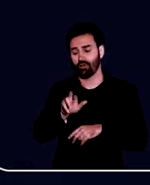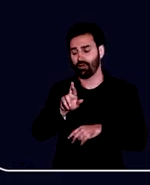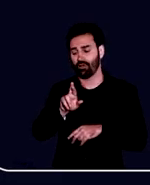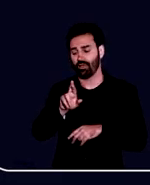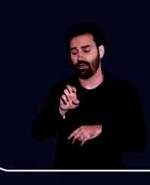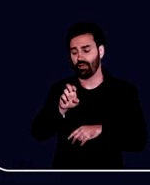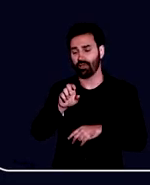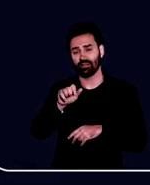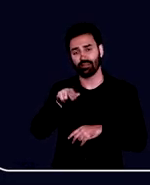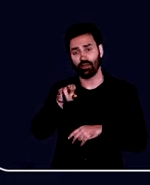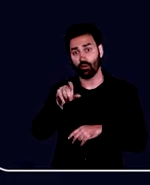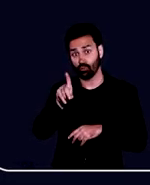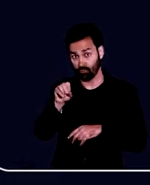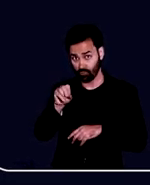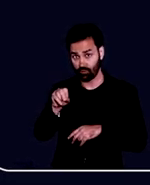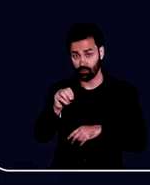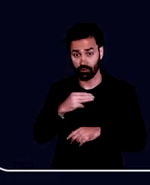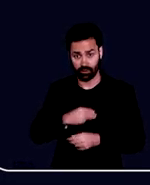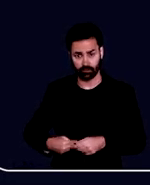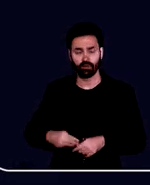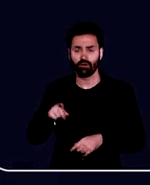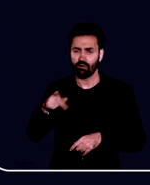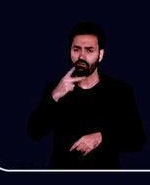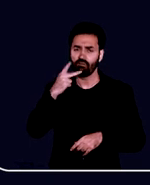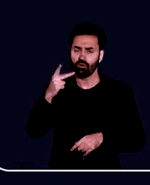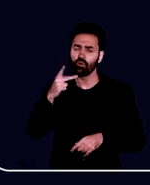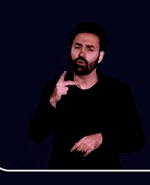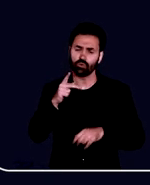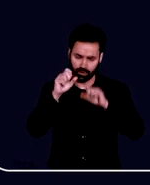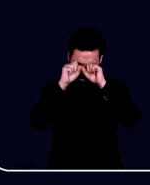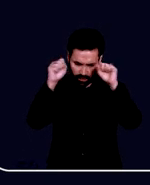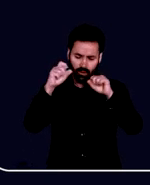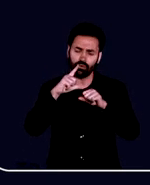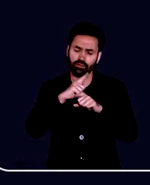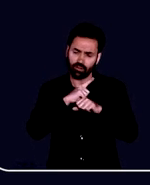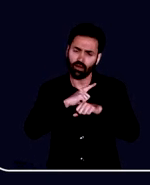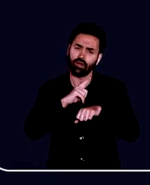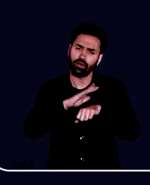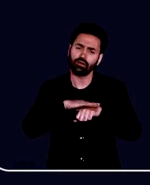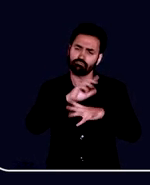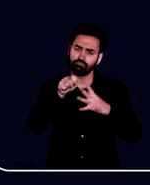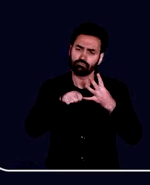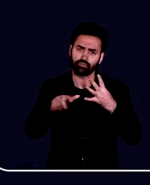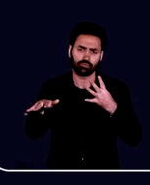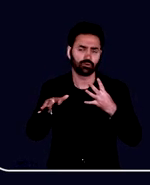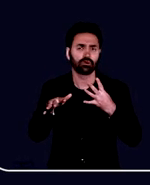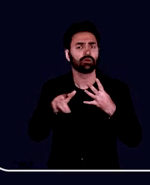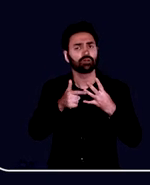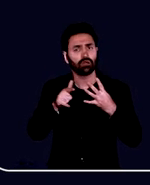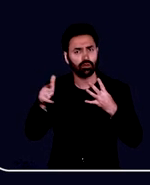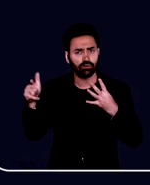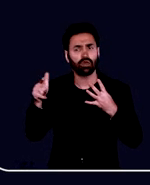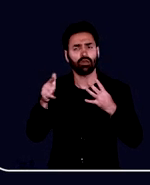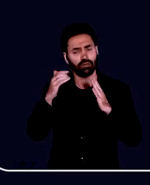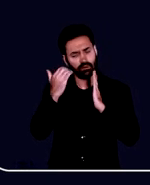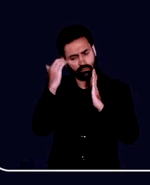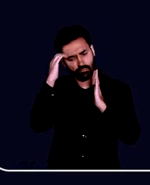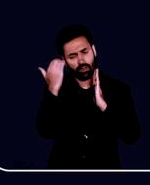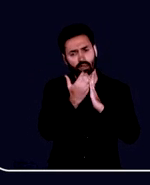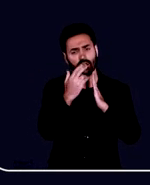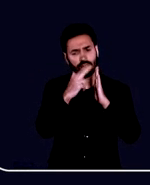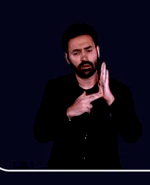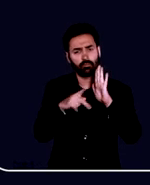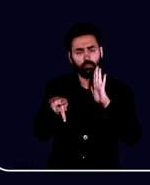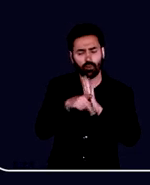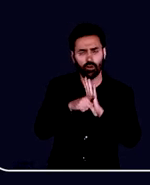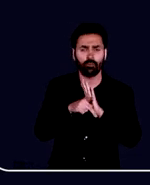ministro relator Reinaldo Soares da Fonseca destacou que o tribunal tem jurisprudência no sentido de que não há violação às regras